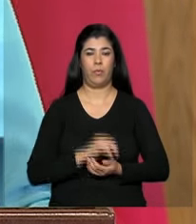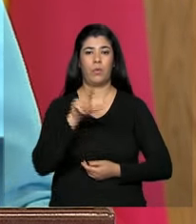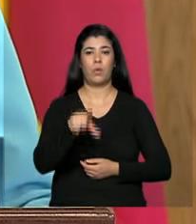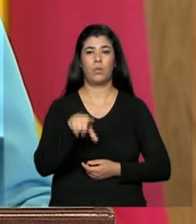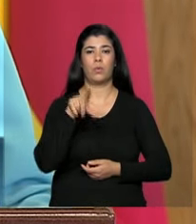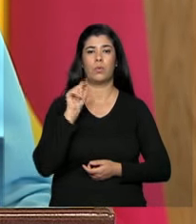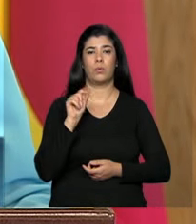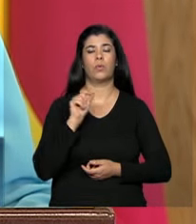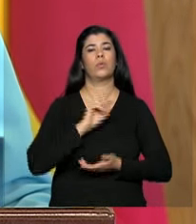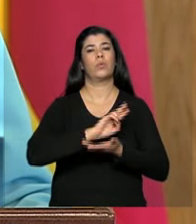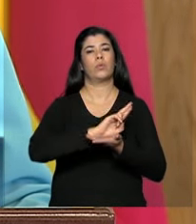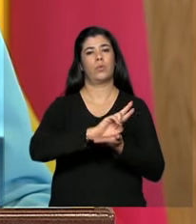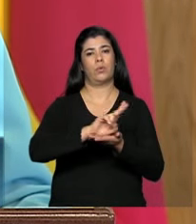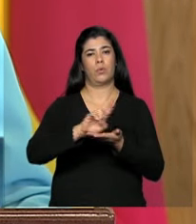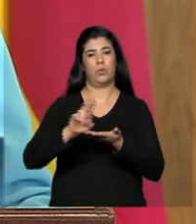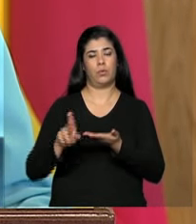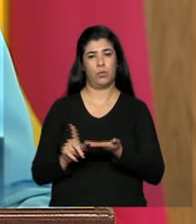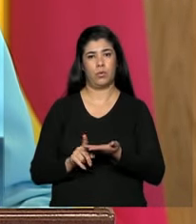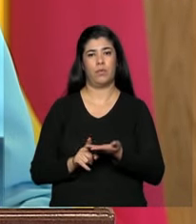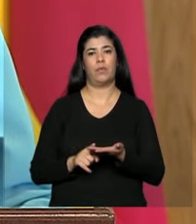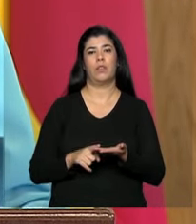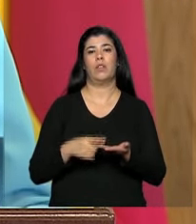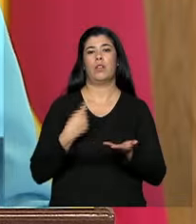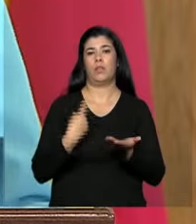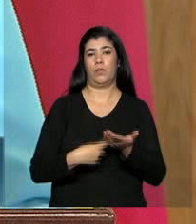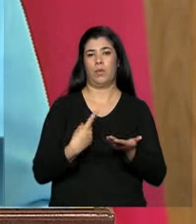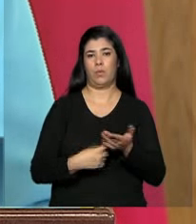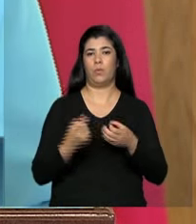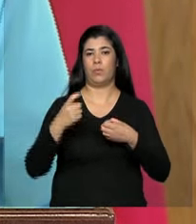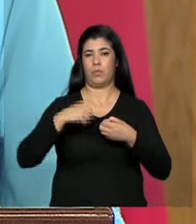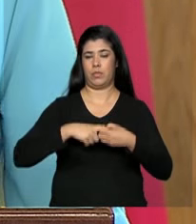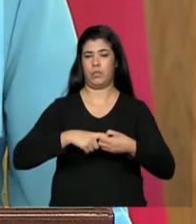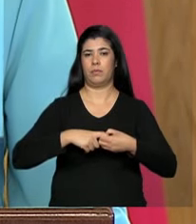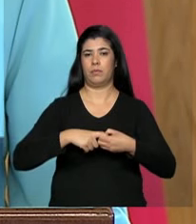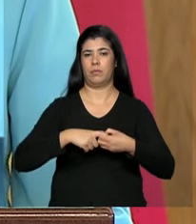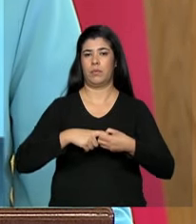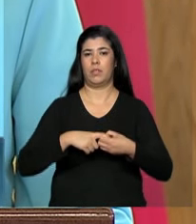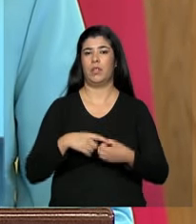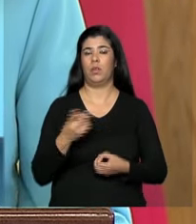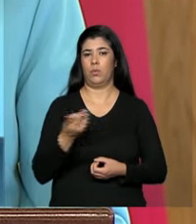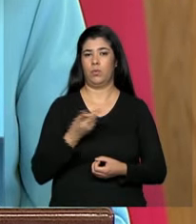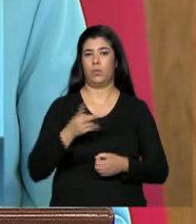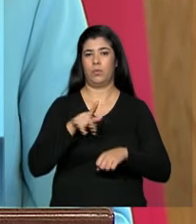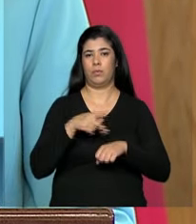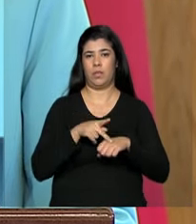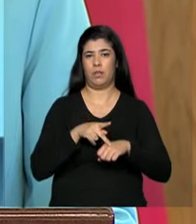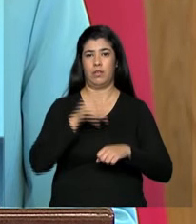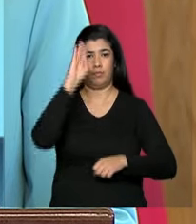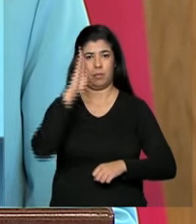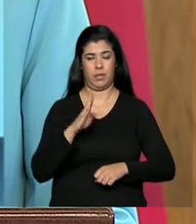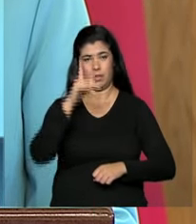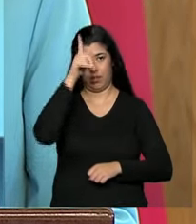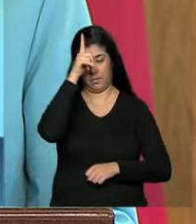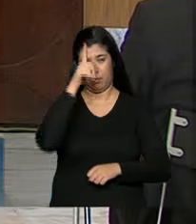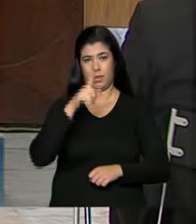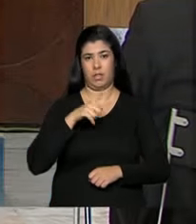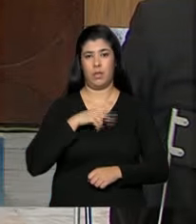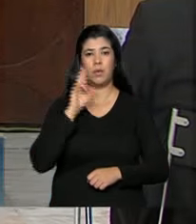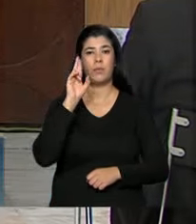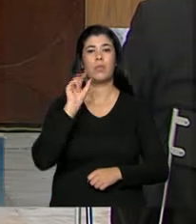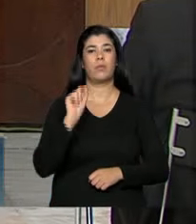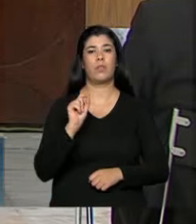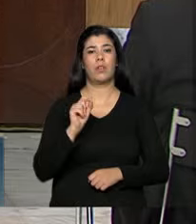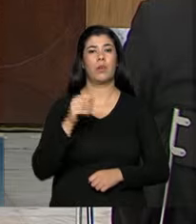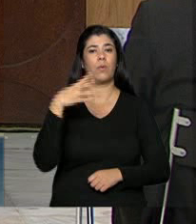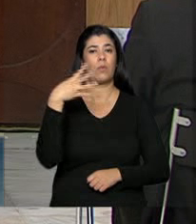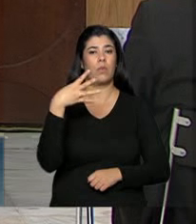Adotamos também diversos acordos importantes. A Alemanha e Brasil são a quarta e a sétima economia